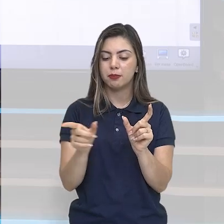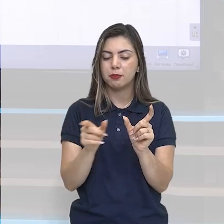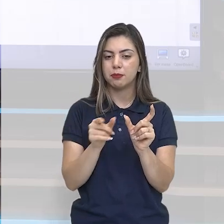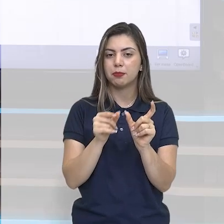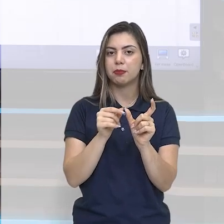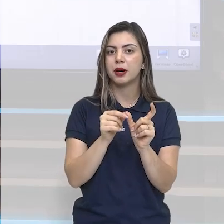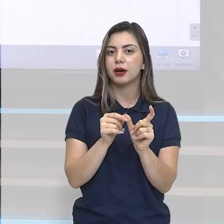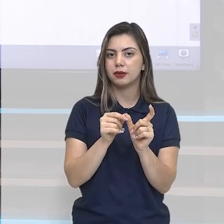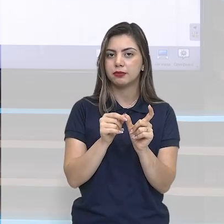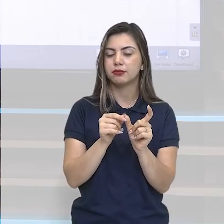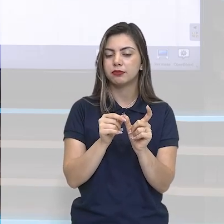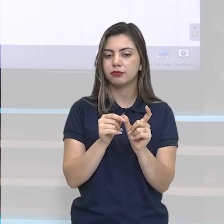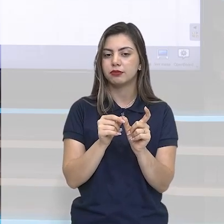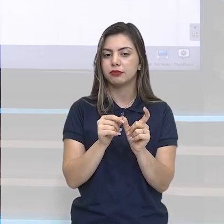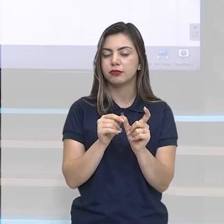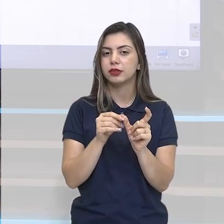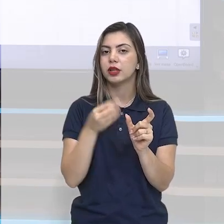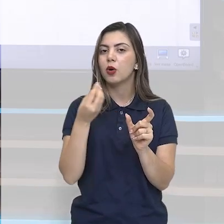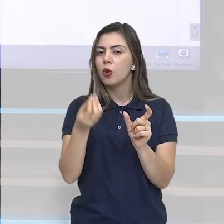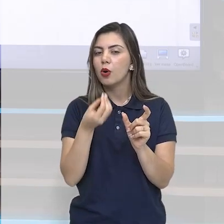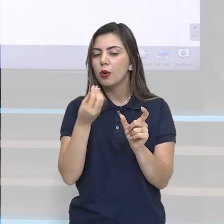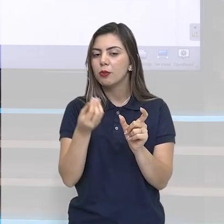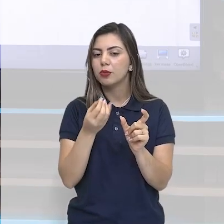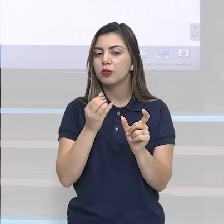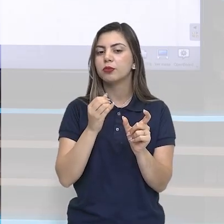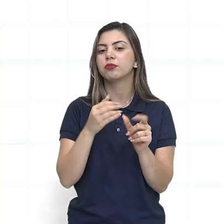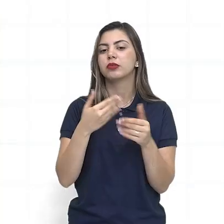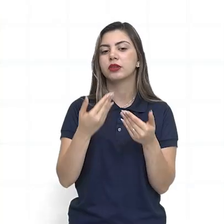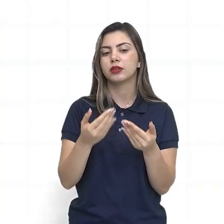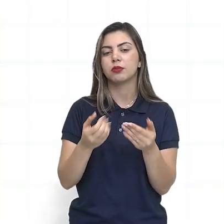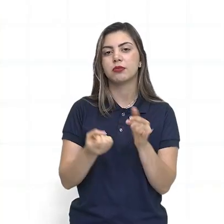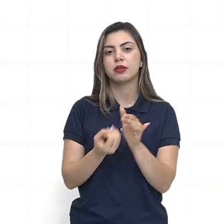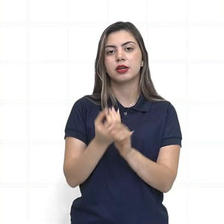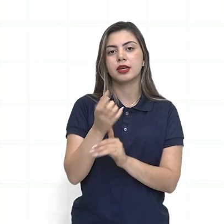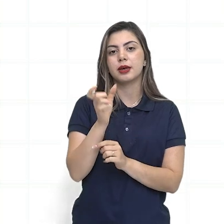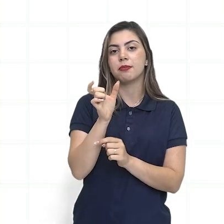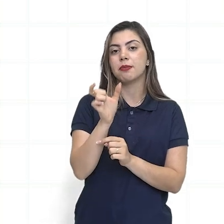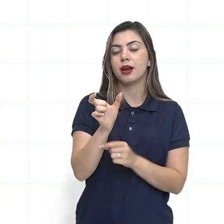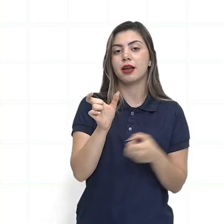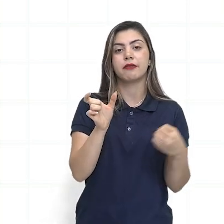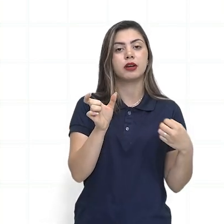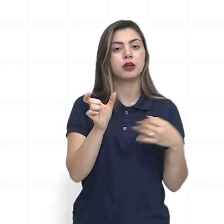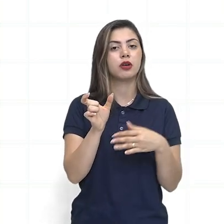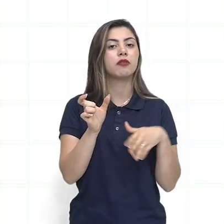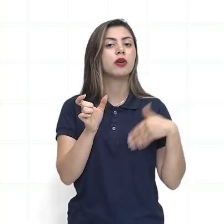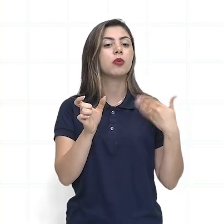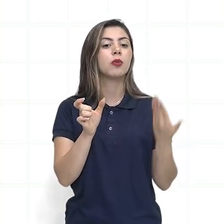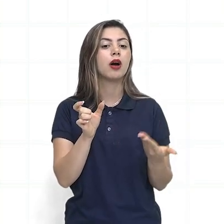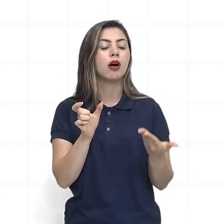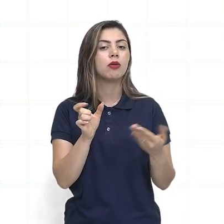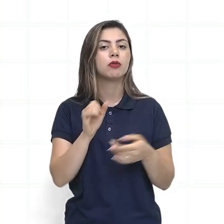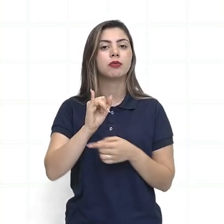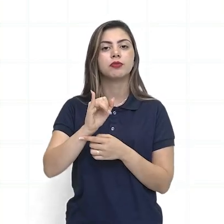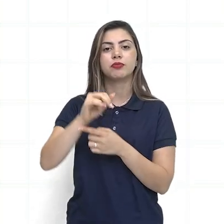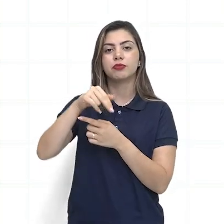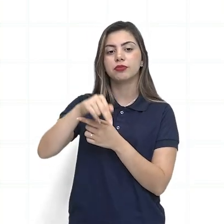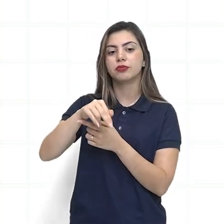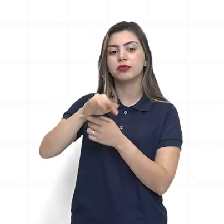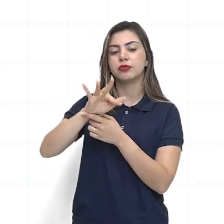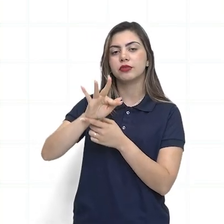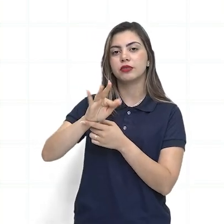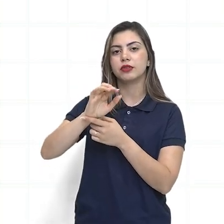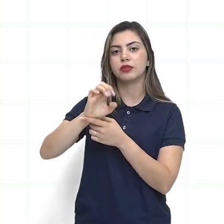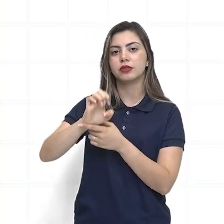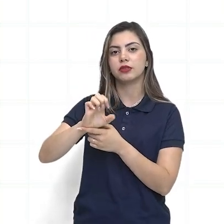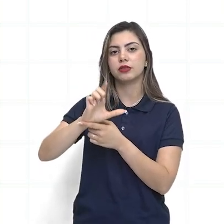no início da palavra feliz, eu alterei, eu formei outra palavra. Qual foi a palavra que eu formei? Eu